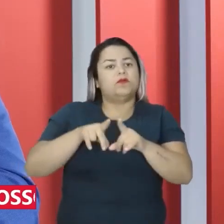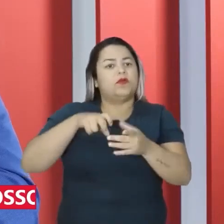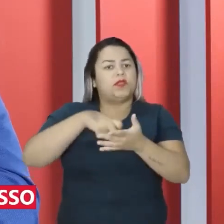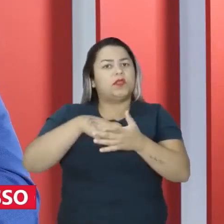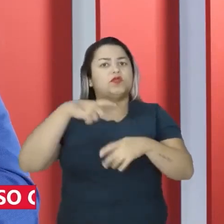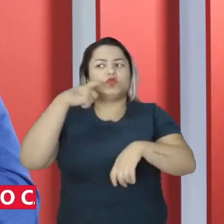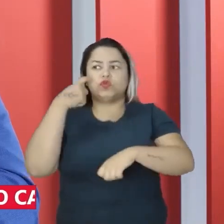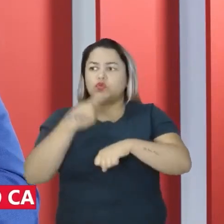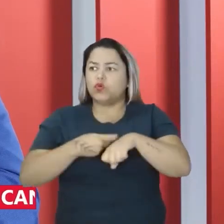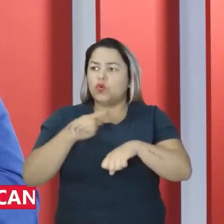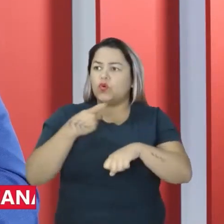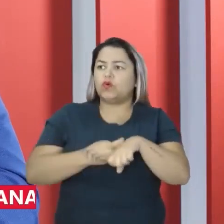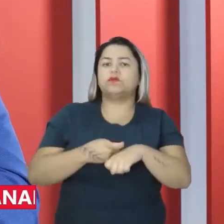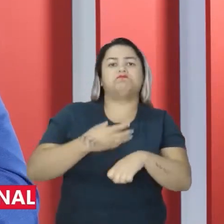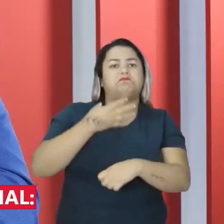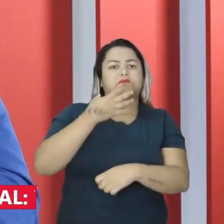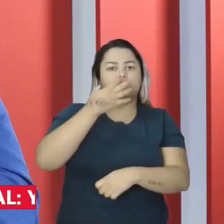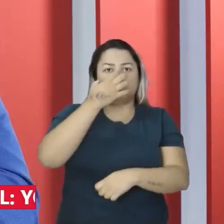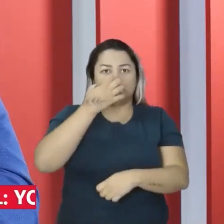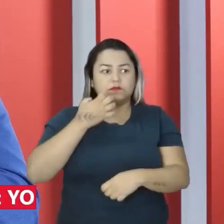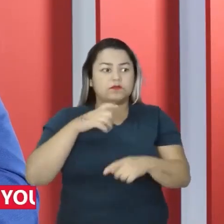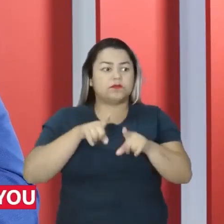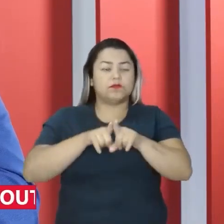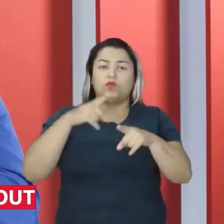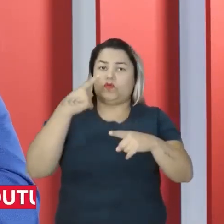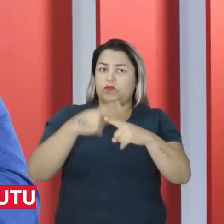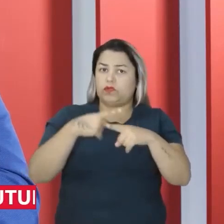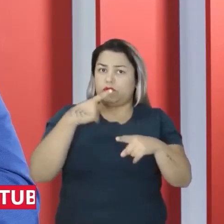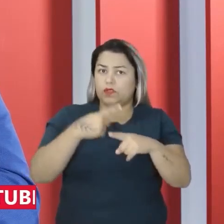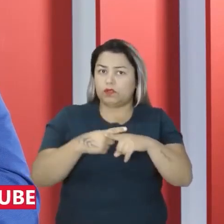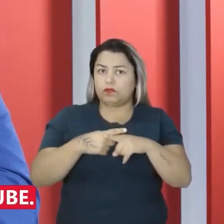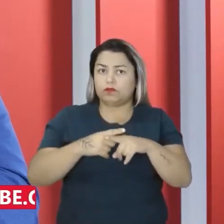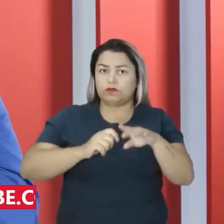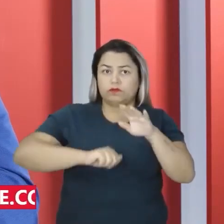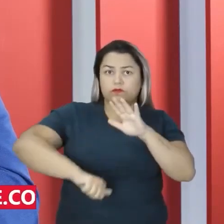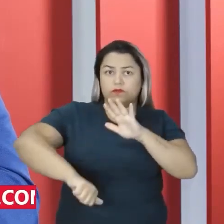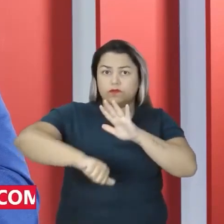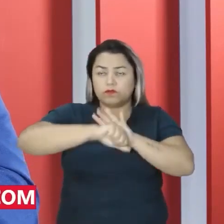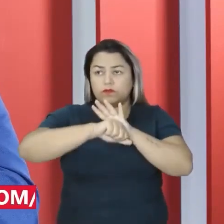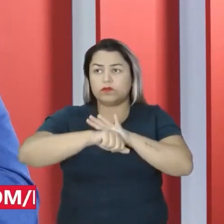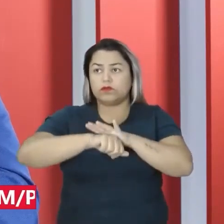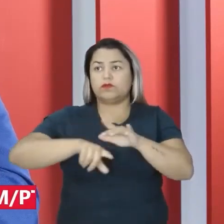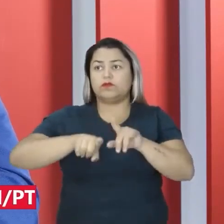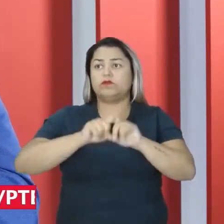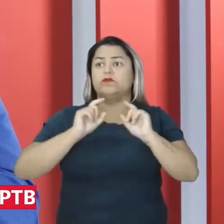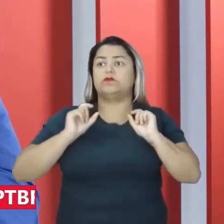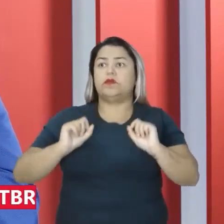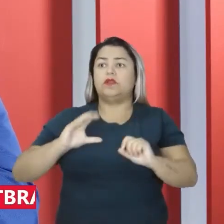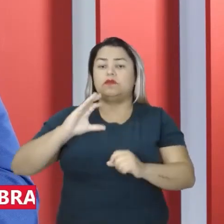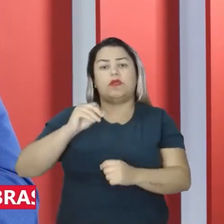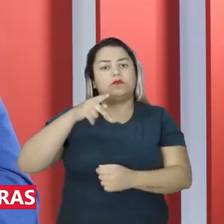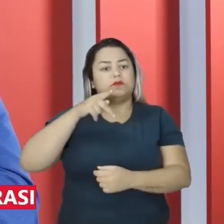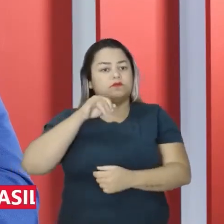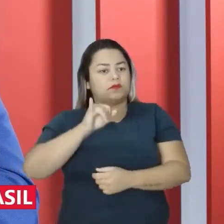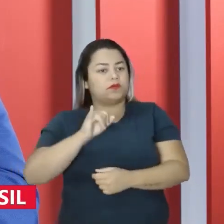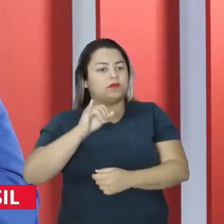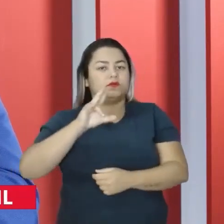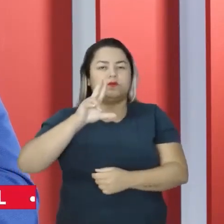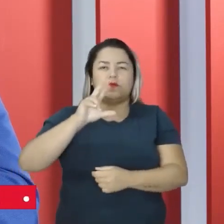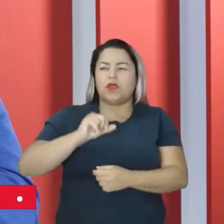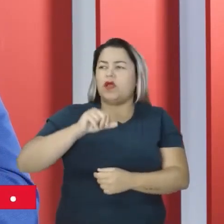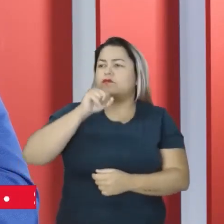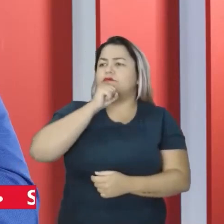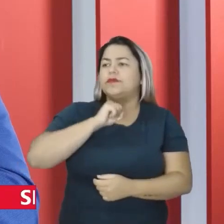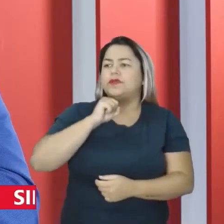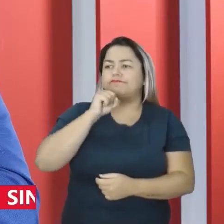duras, tem que ser severa na punição, porque o crime foi muito grave. A tese da oposição na CPI era, não, eram umas velhinhas